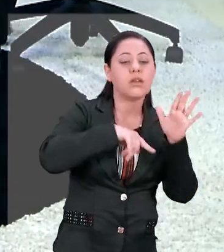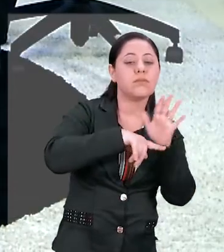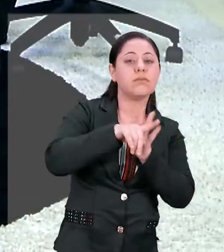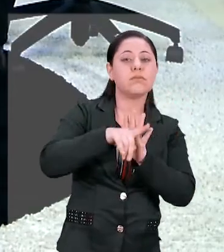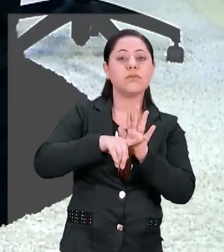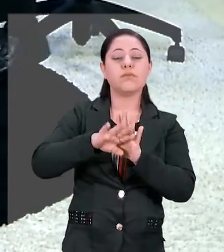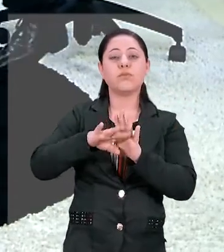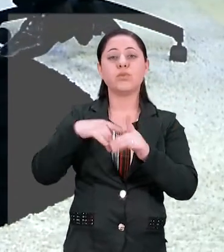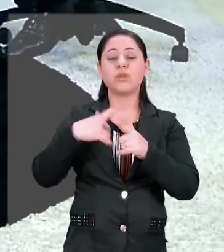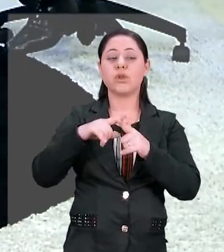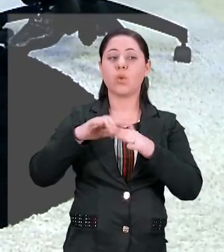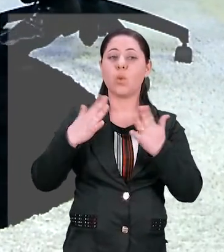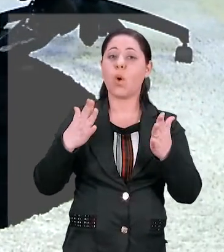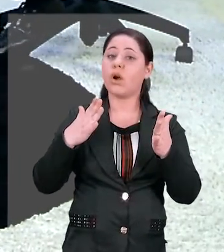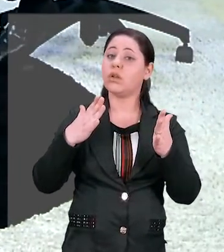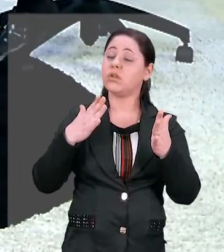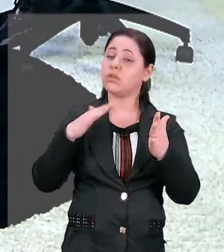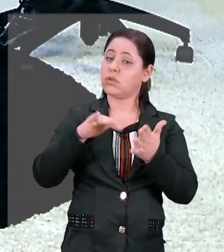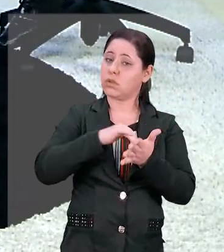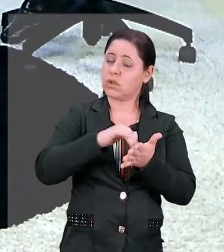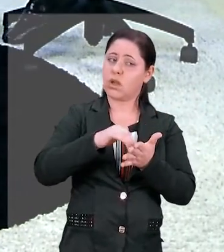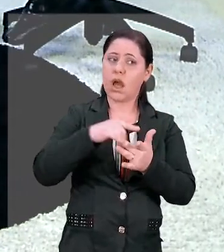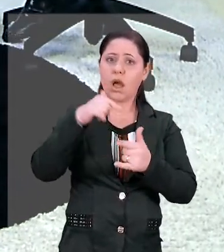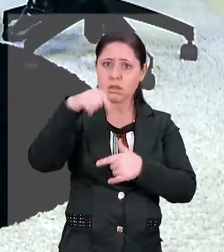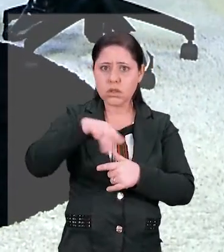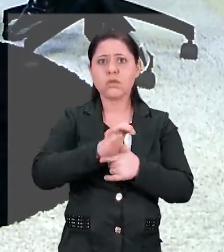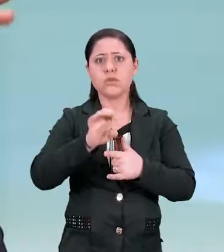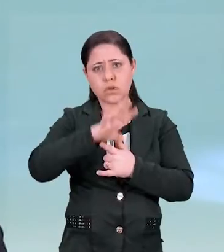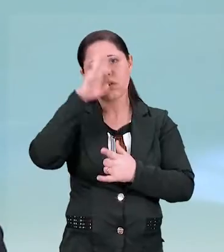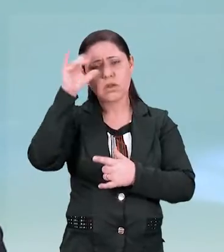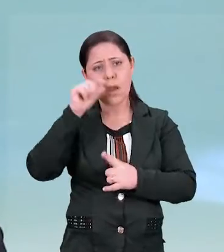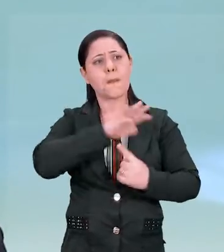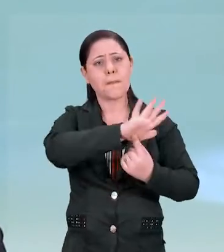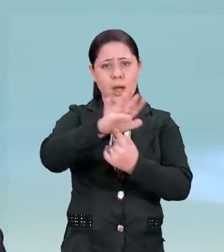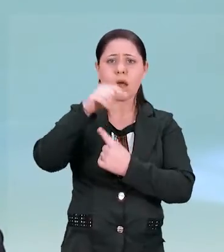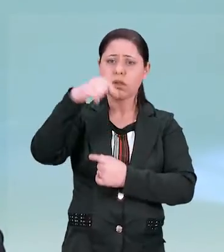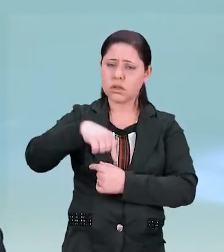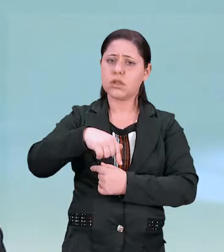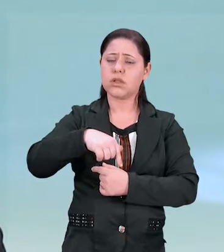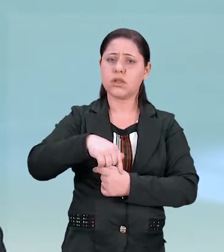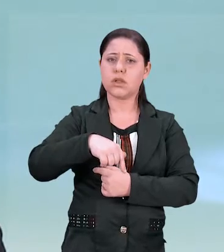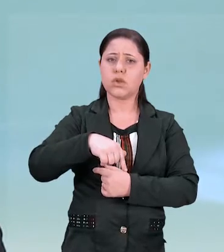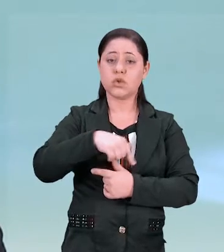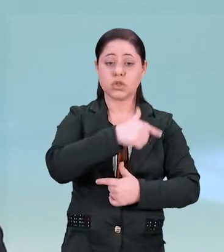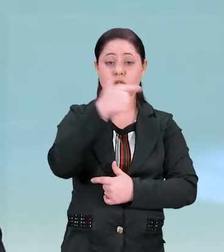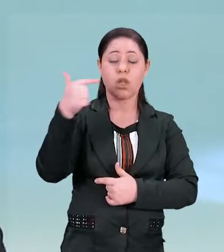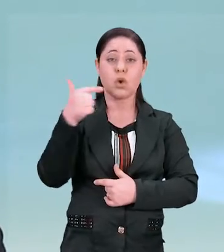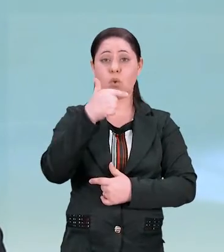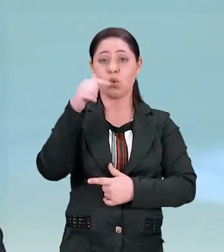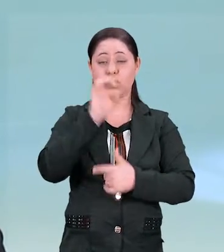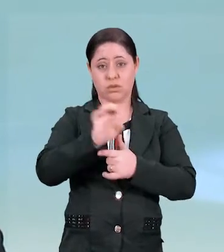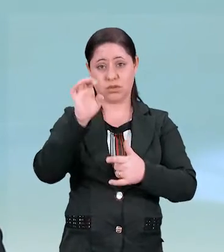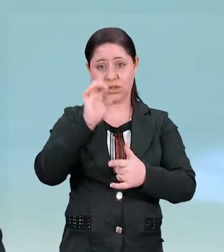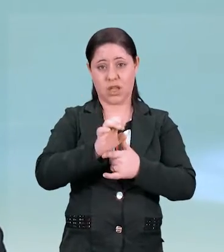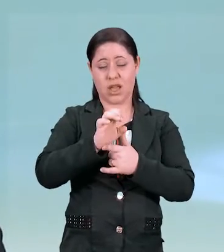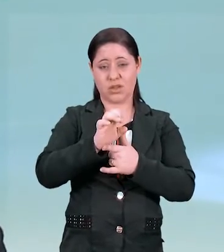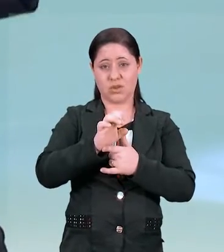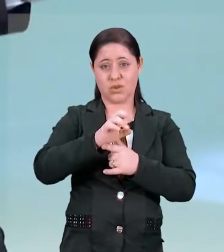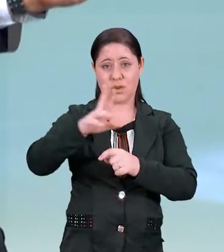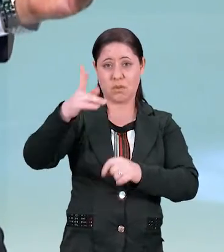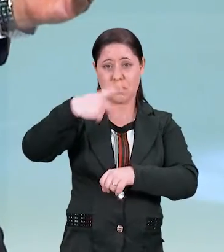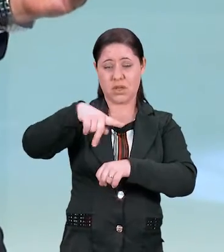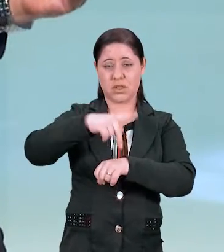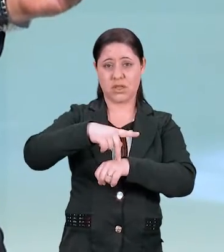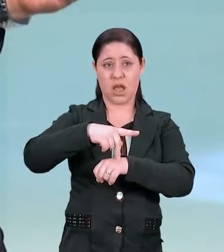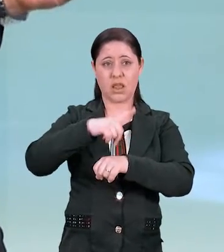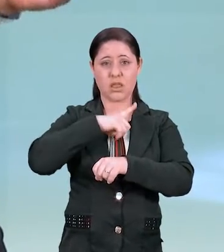Cisfron? Não, para o Mato Grosso do Sul, anunciado que Mato Grosso do Sul seria o segundo estado da federação a receber o maior volume de